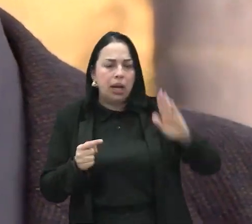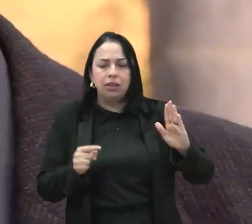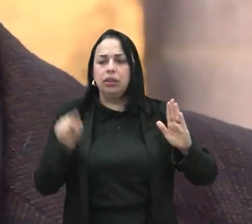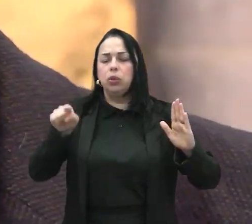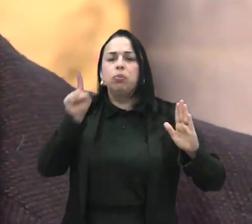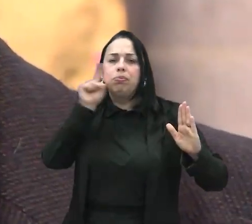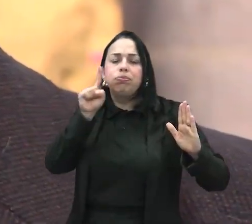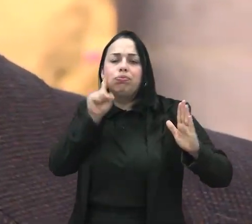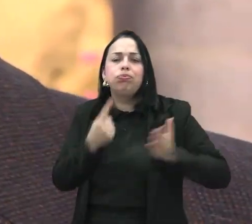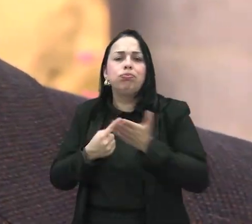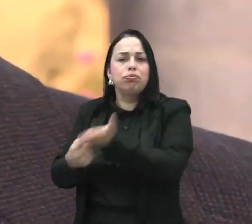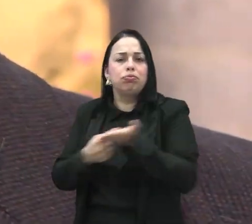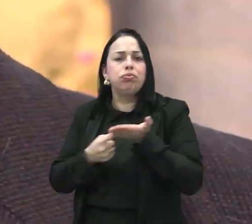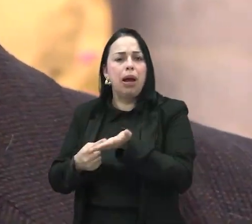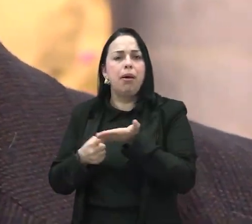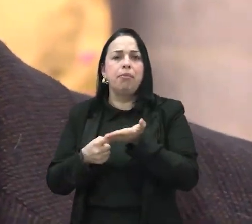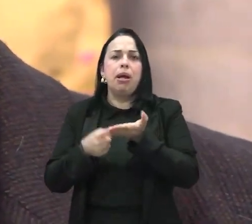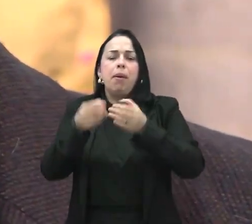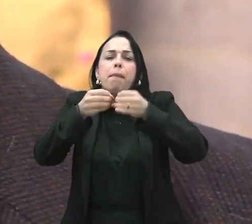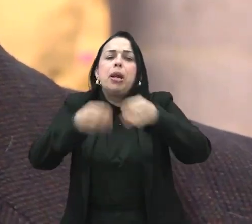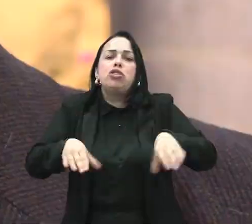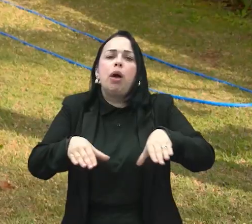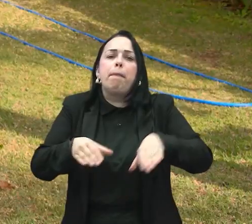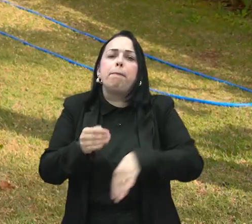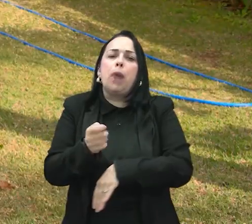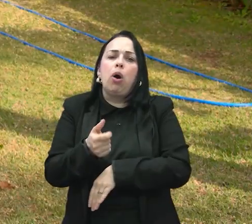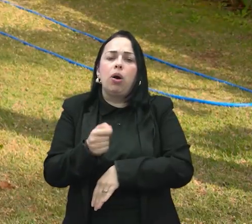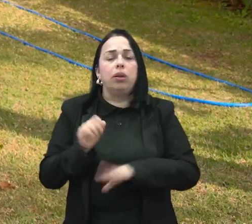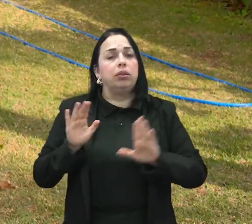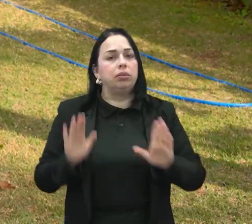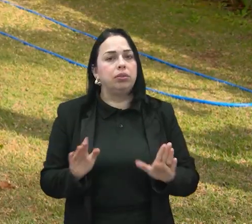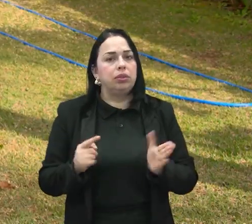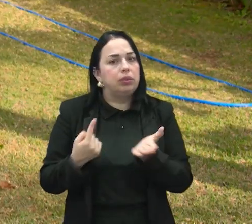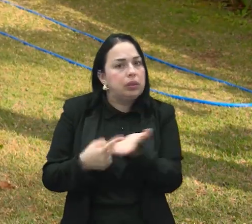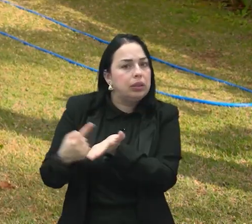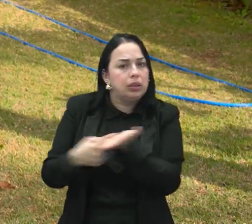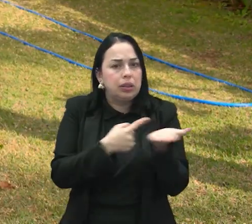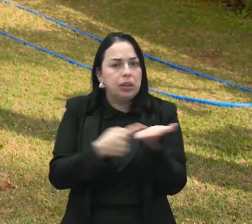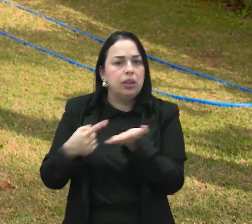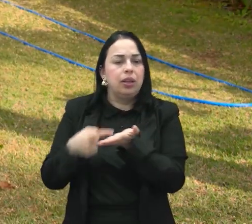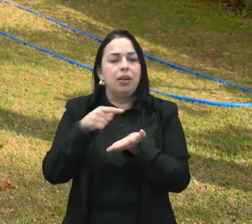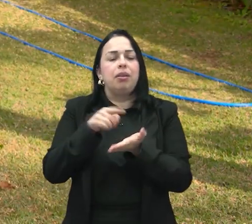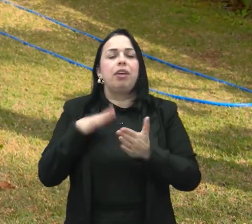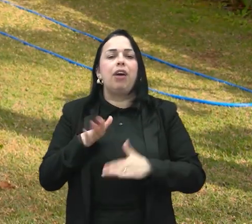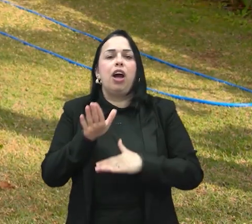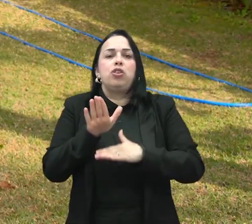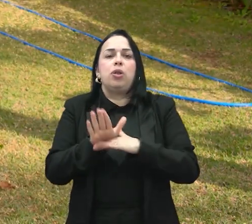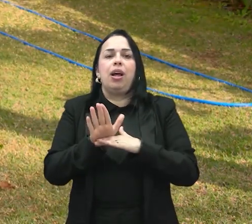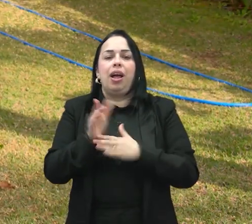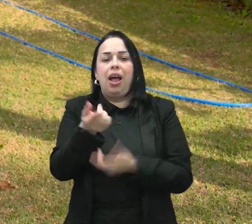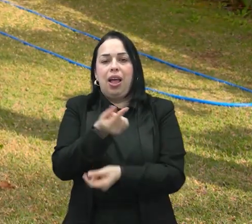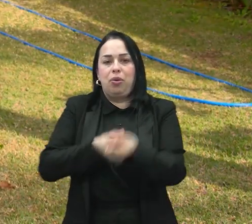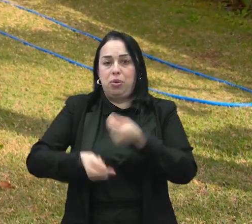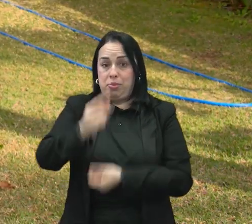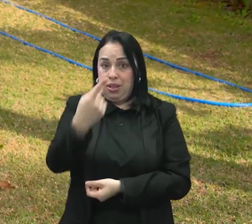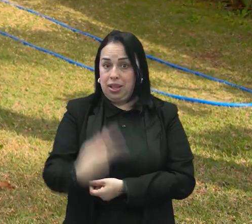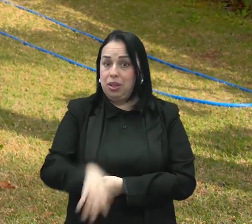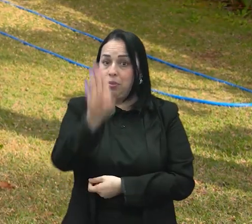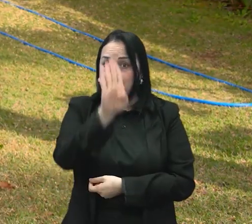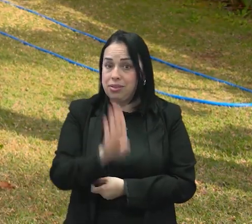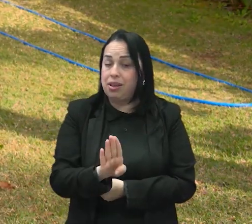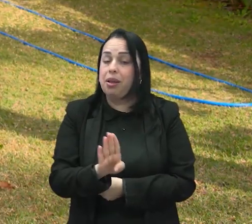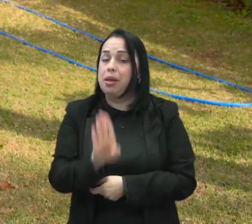Estados Unidos para diminuir os impactos da medida. Esse possível acordo pode ser um grande alívio para a economia brasileira